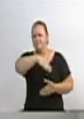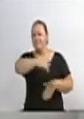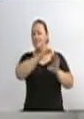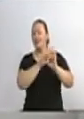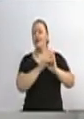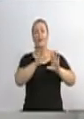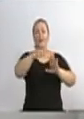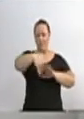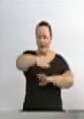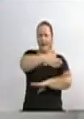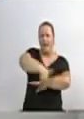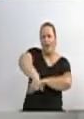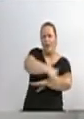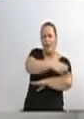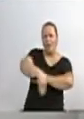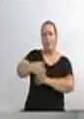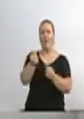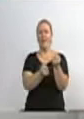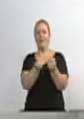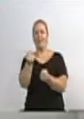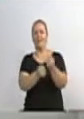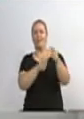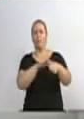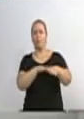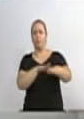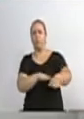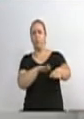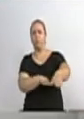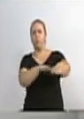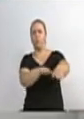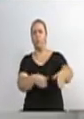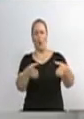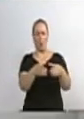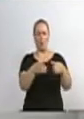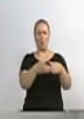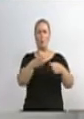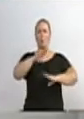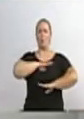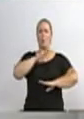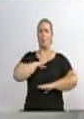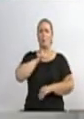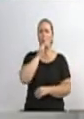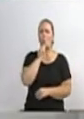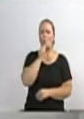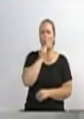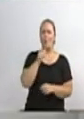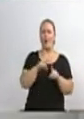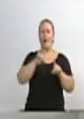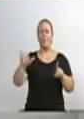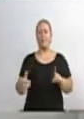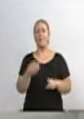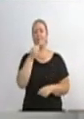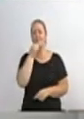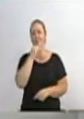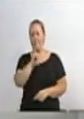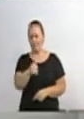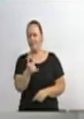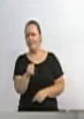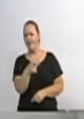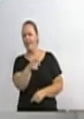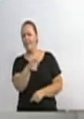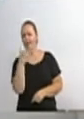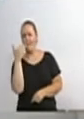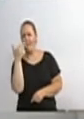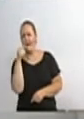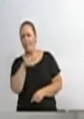vão para as ruas dirigir uma massa de povo insatisfeita com a política e se aproveitem